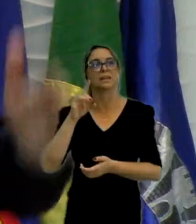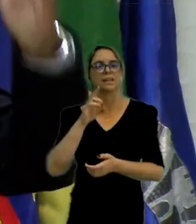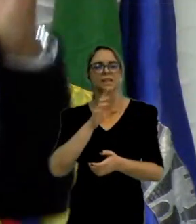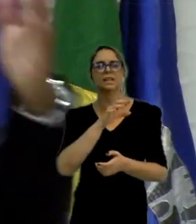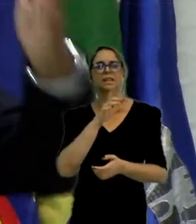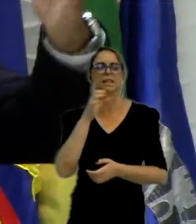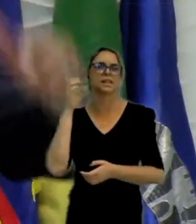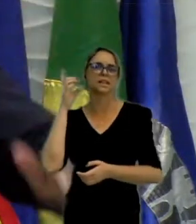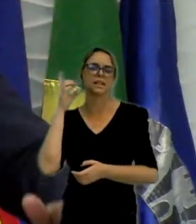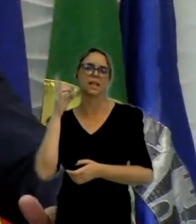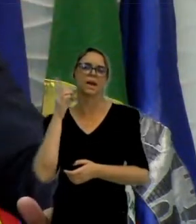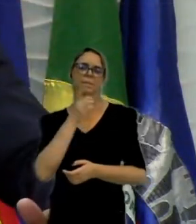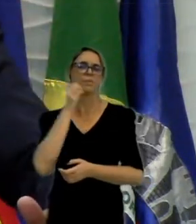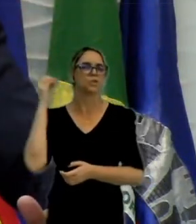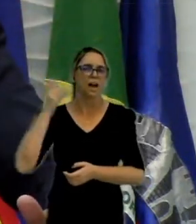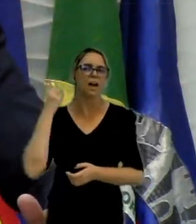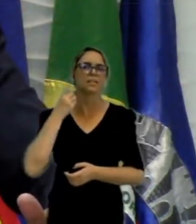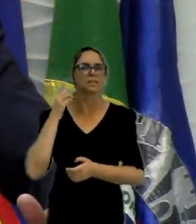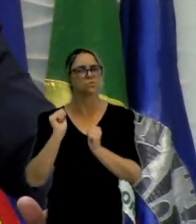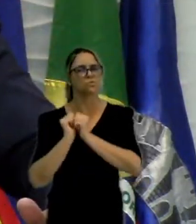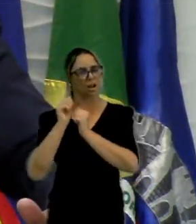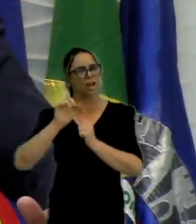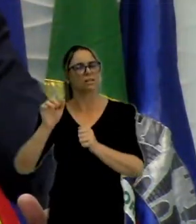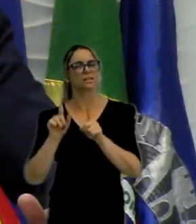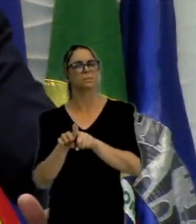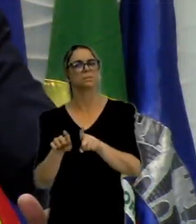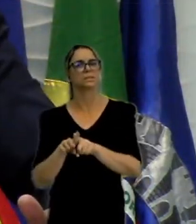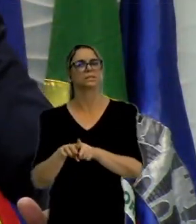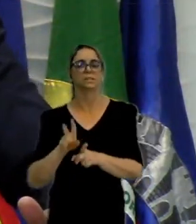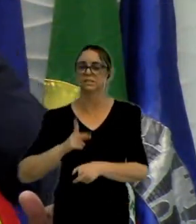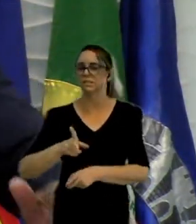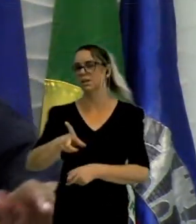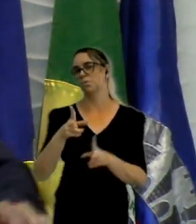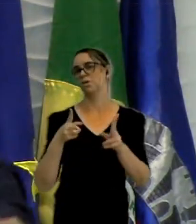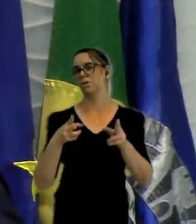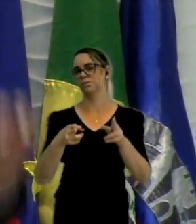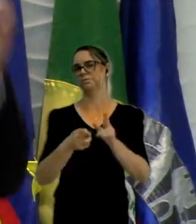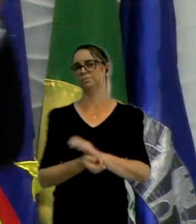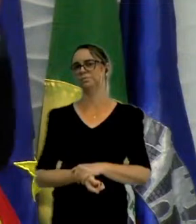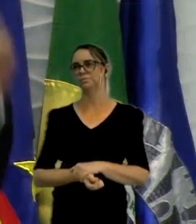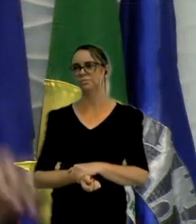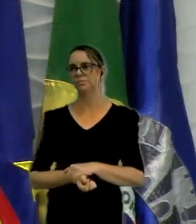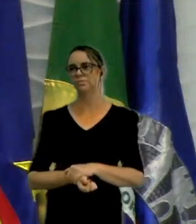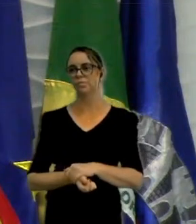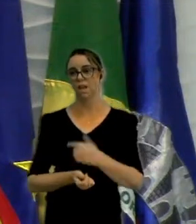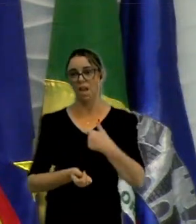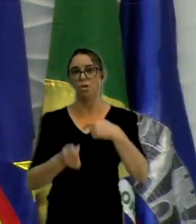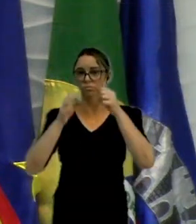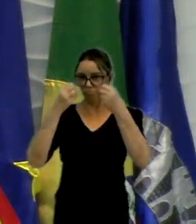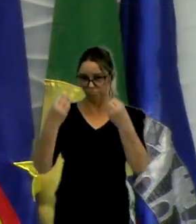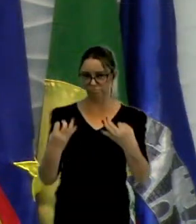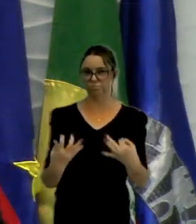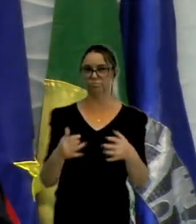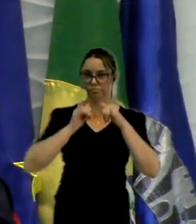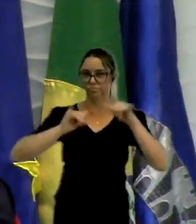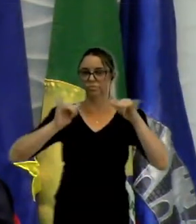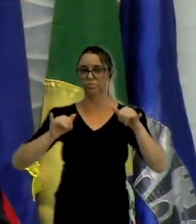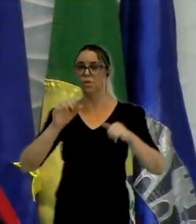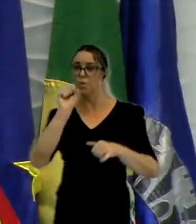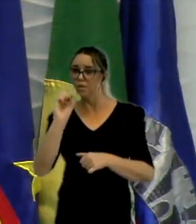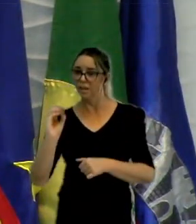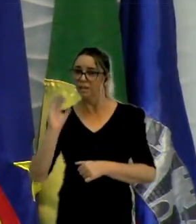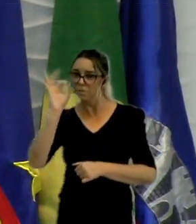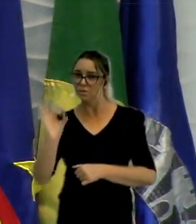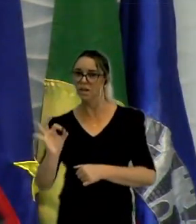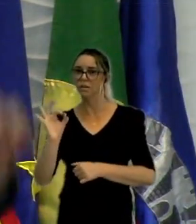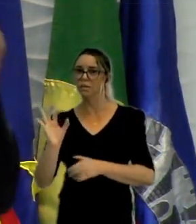e cadê? Continua do mesmo jeito. Eu digo que eu moro num bairro, 80% daquele bairro